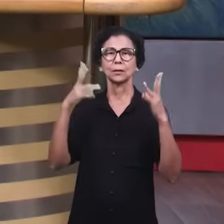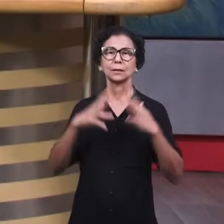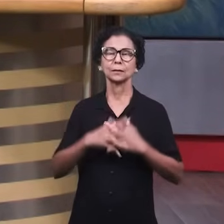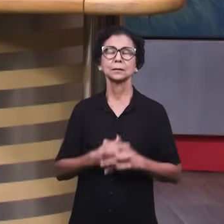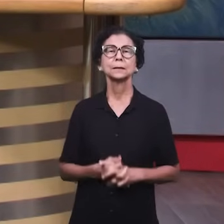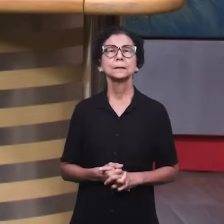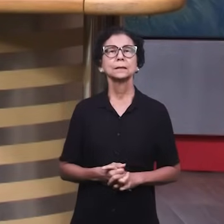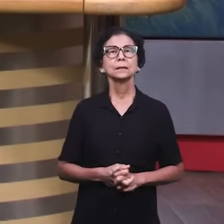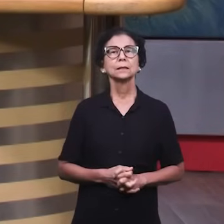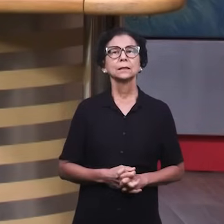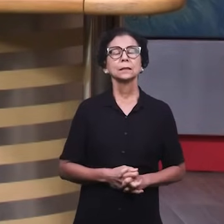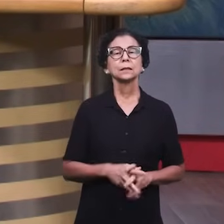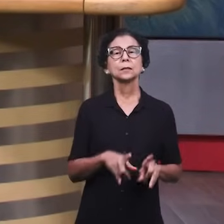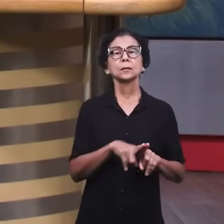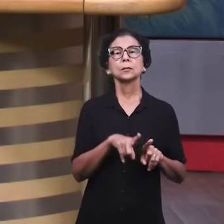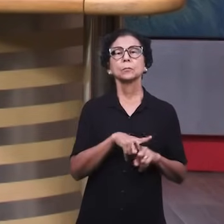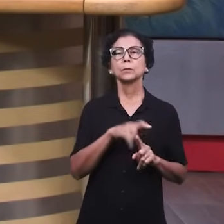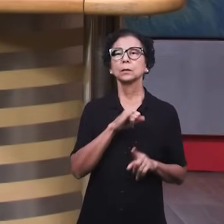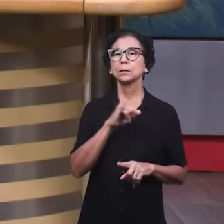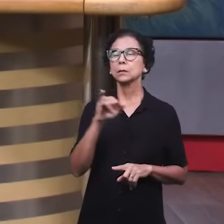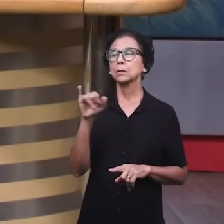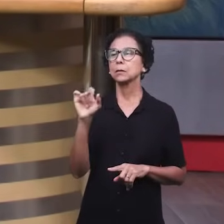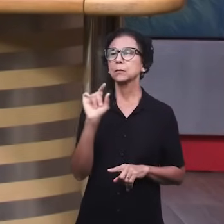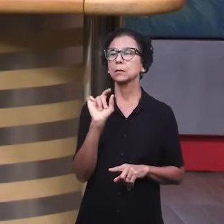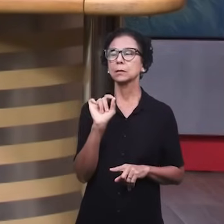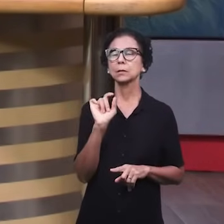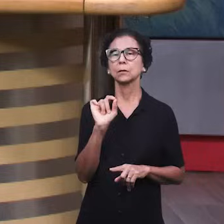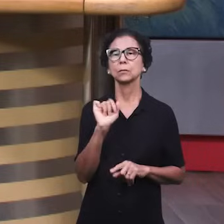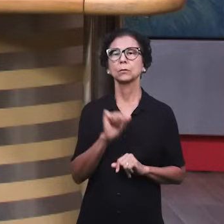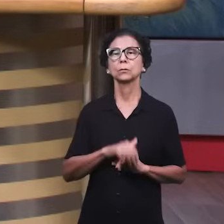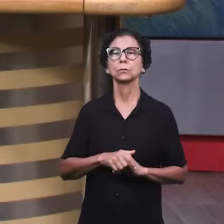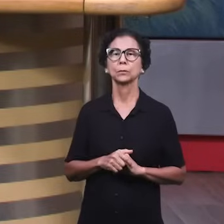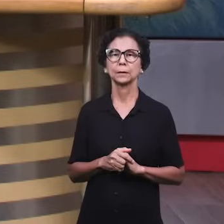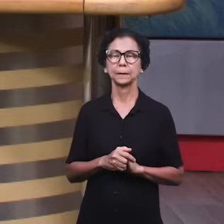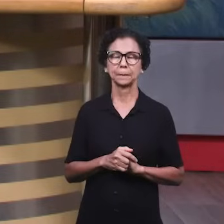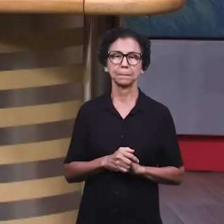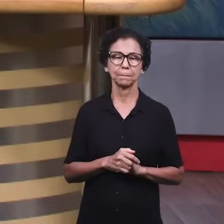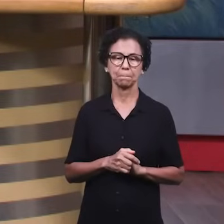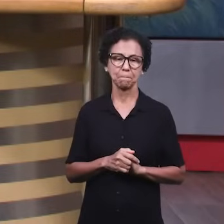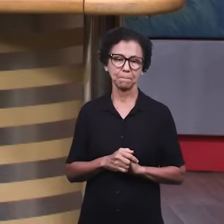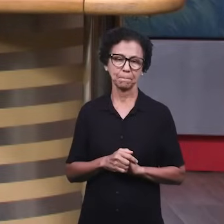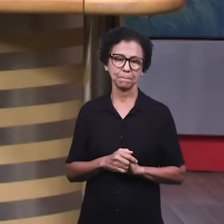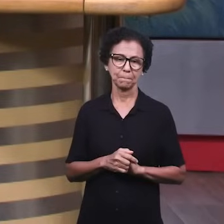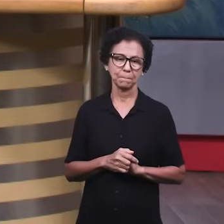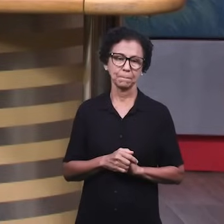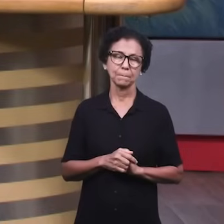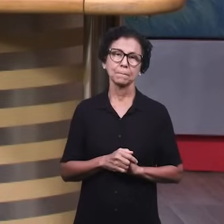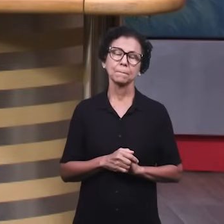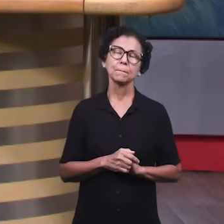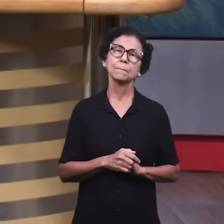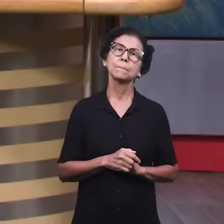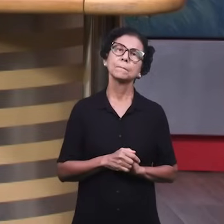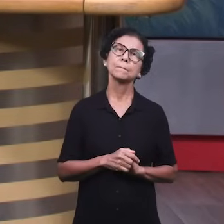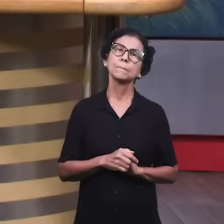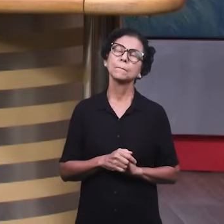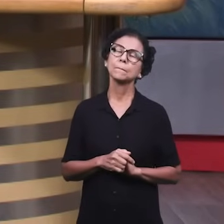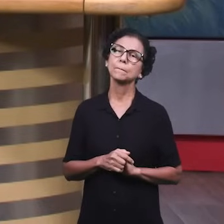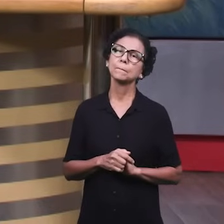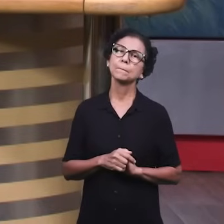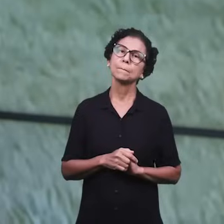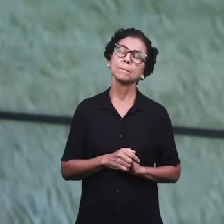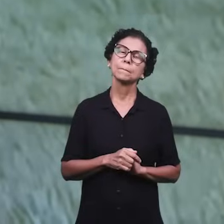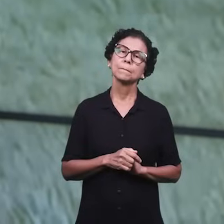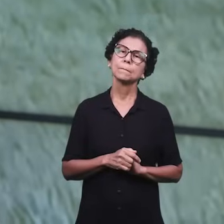deu eu gostaria de destacar Josias Uma uma faz parte do nosso dia a dia uma diferença eu acho que que há